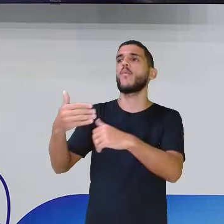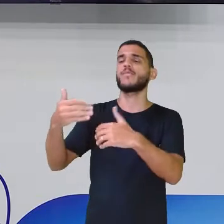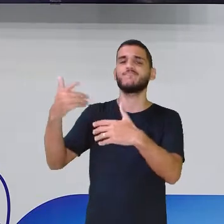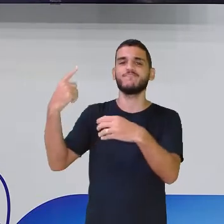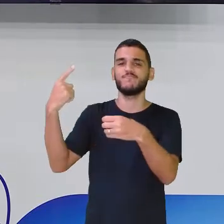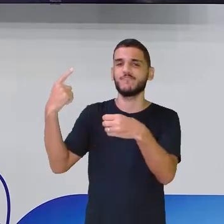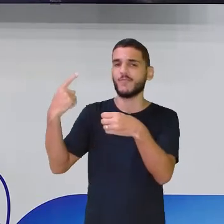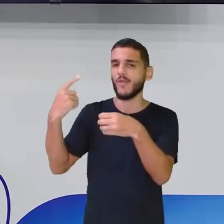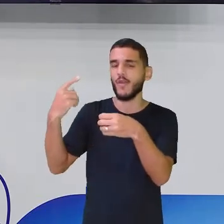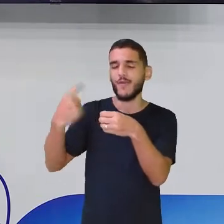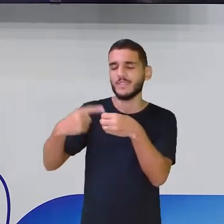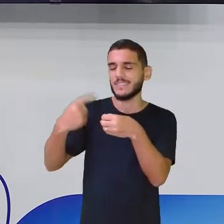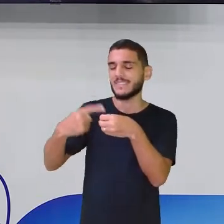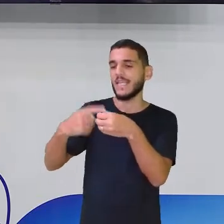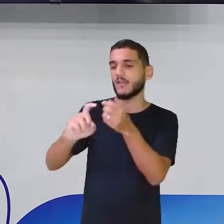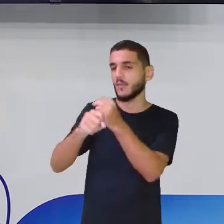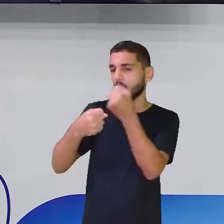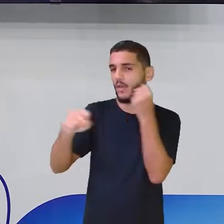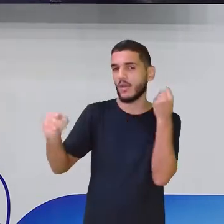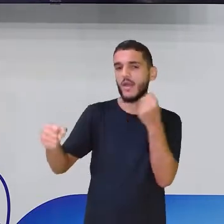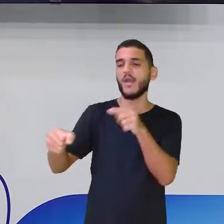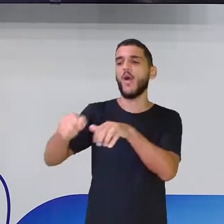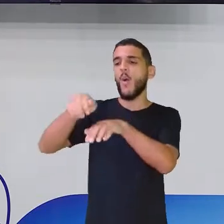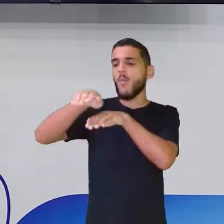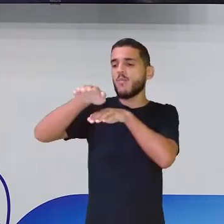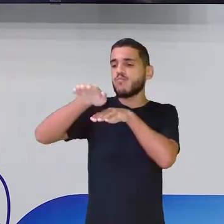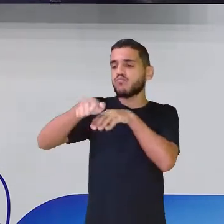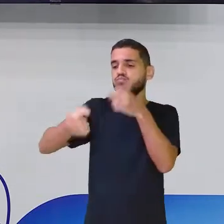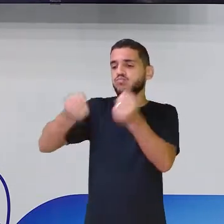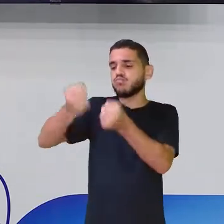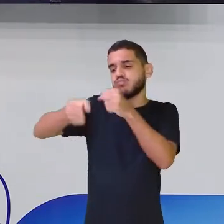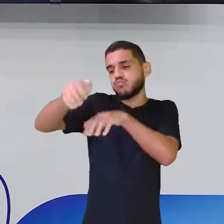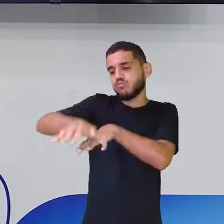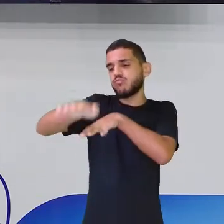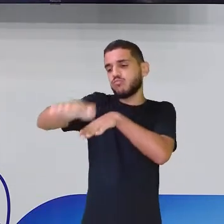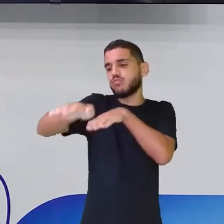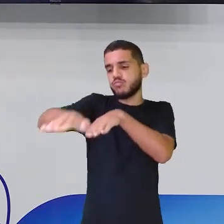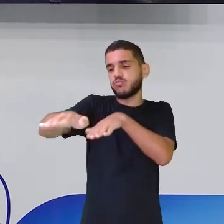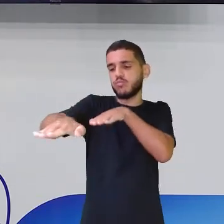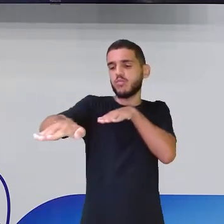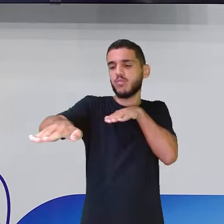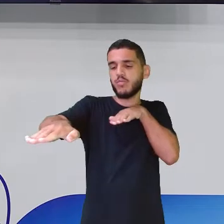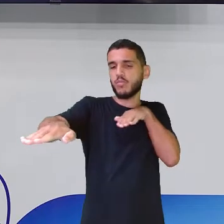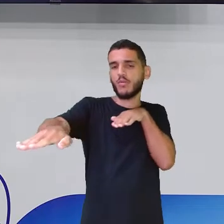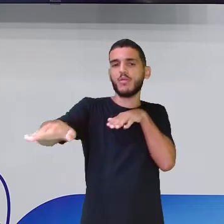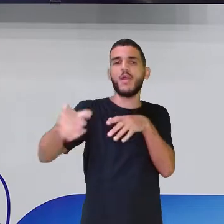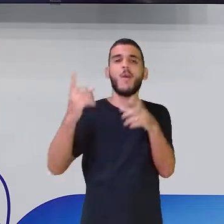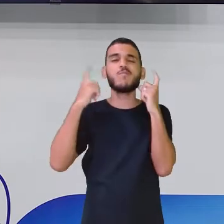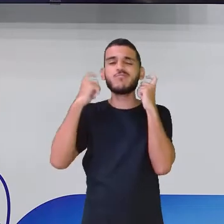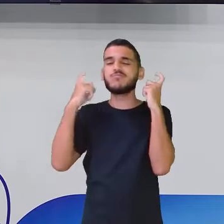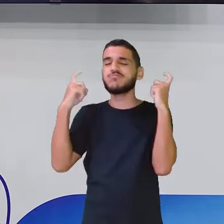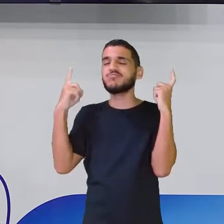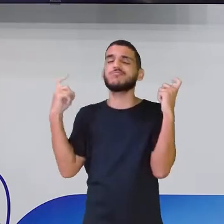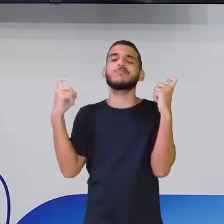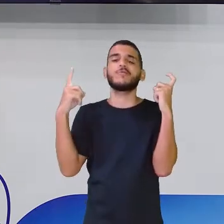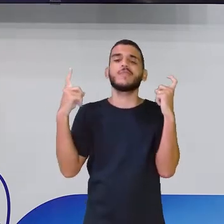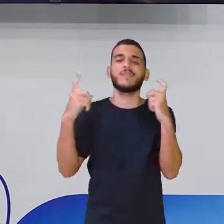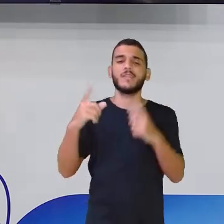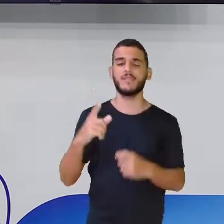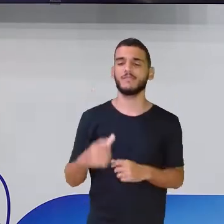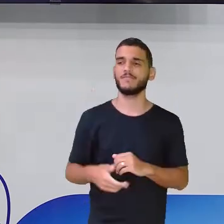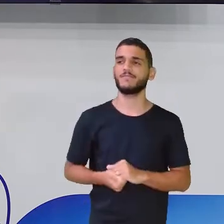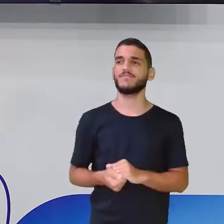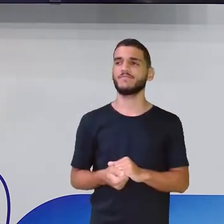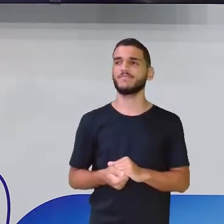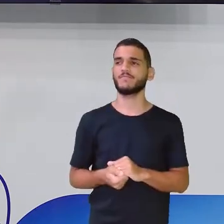Com muito tráfego, com muito barulho, com muitos sons, muitos ruídos. Então,